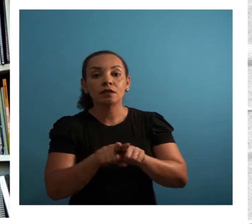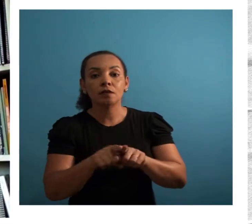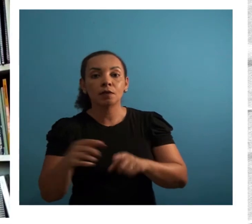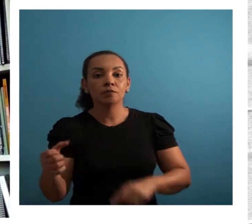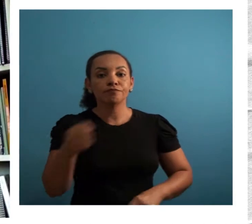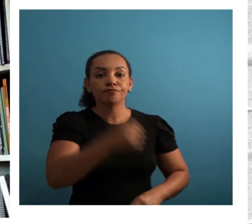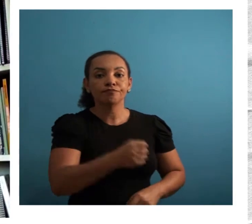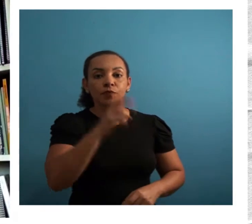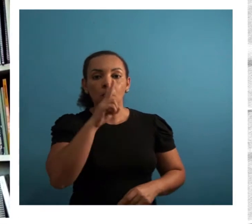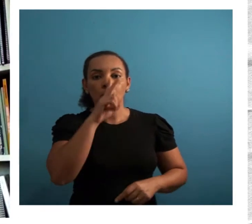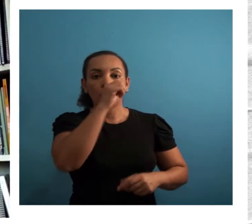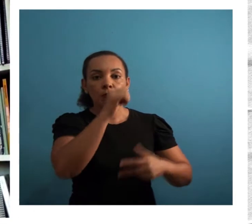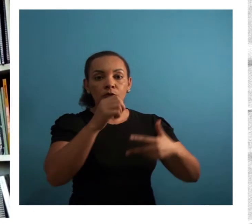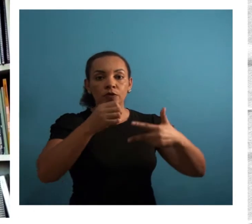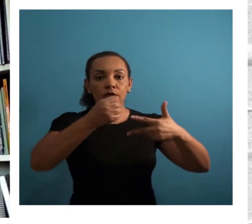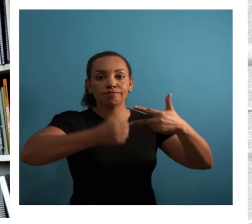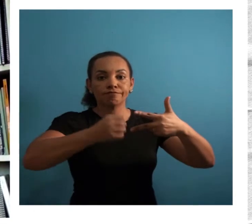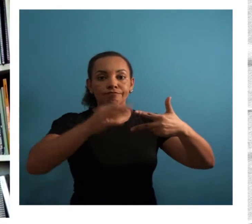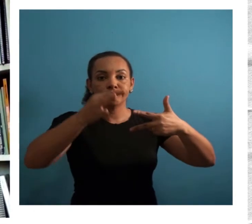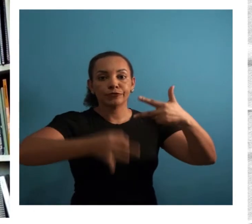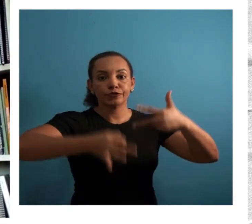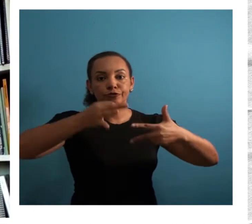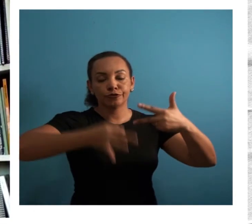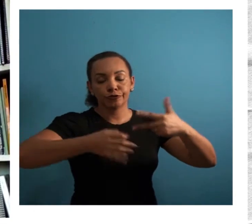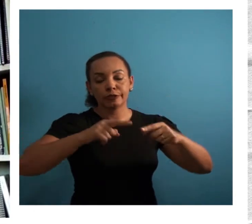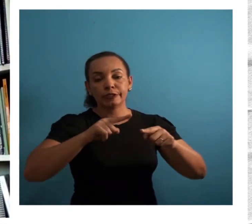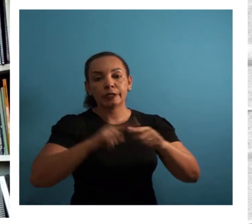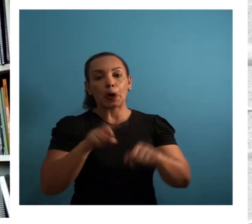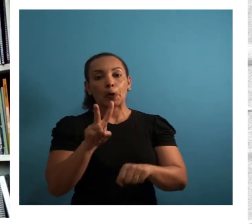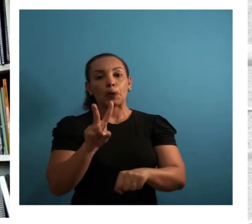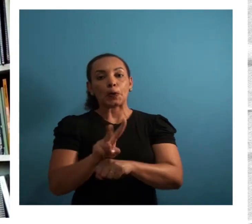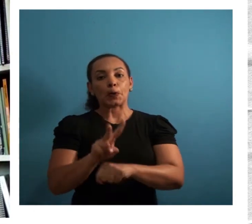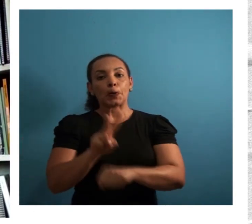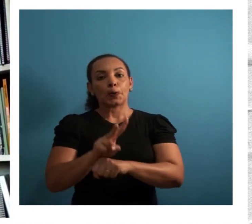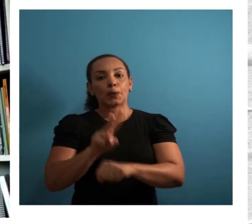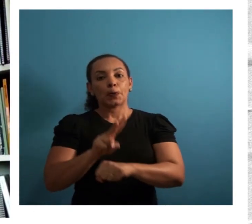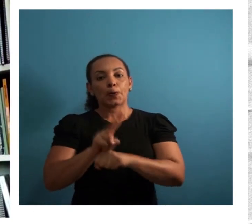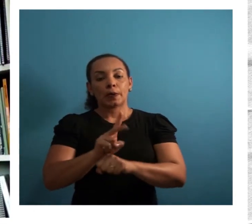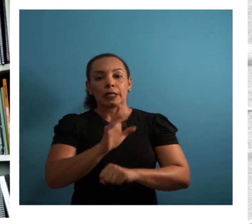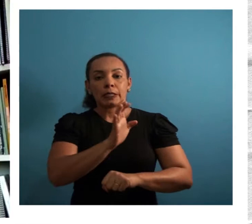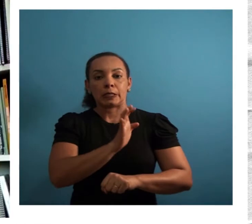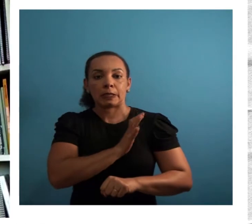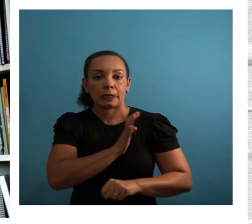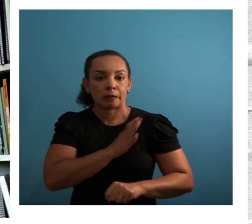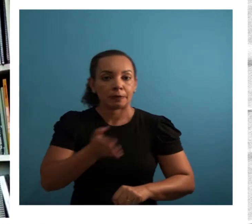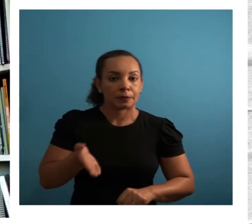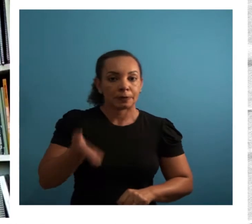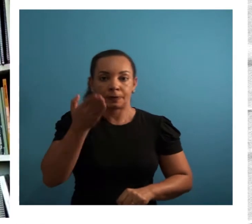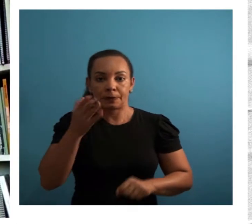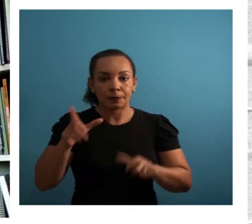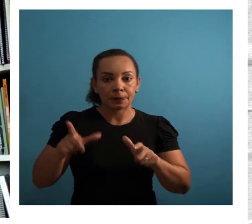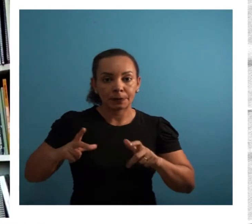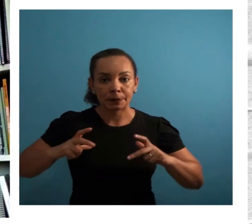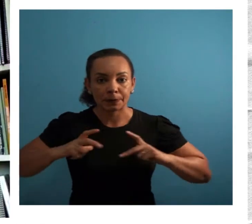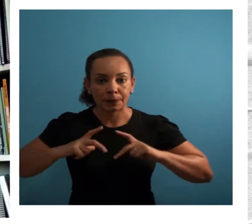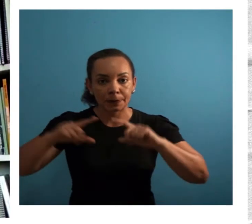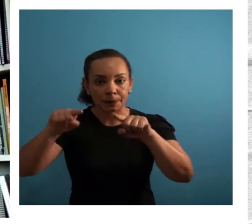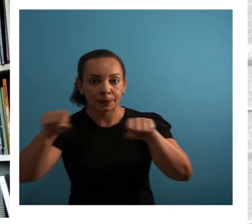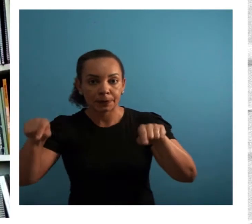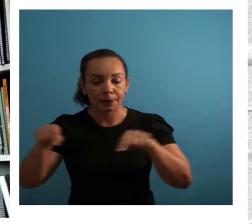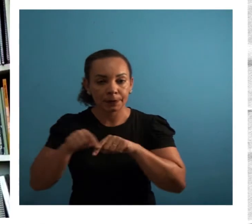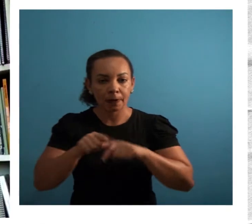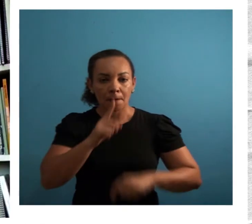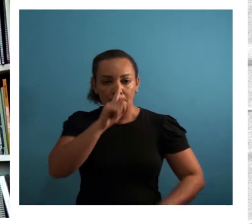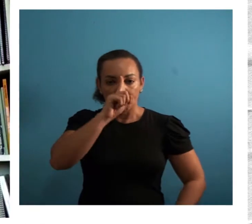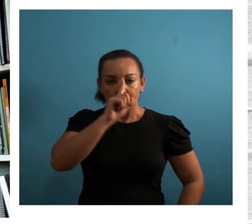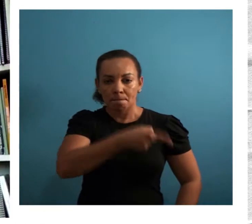o poder judiciário que se coloca como um salvaguarda da riqueza da propriedade privada e que aciona